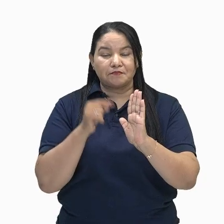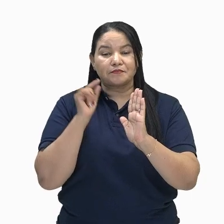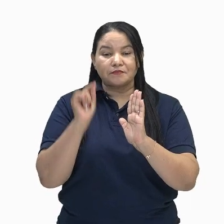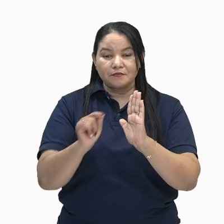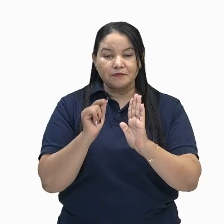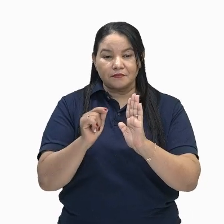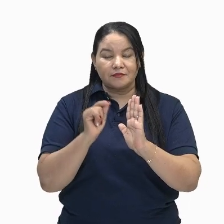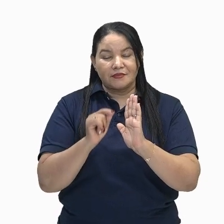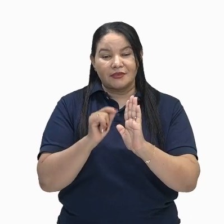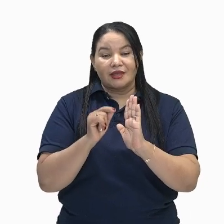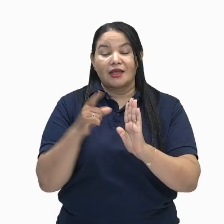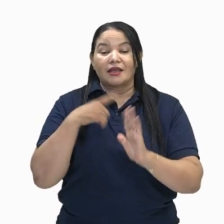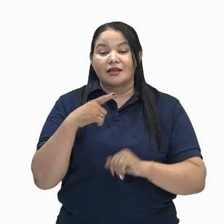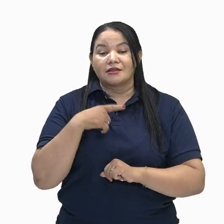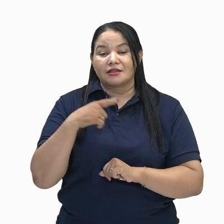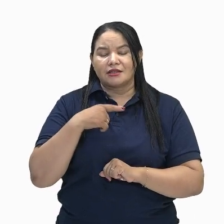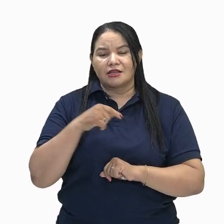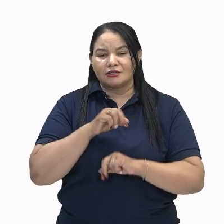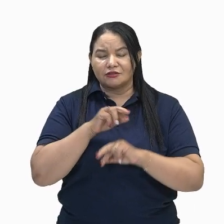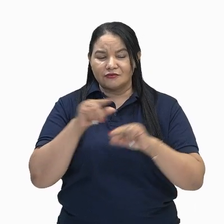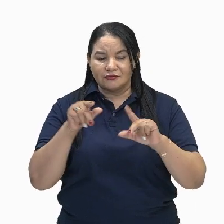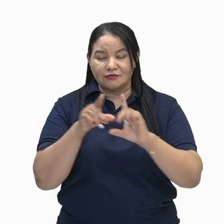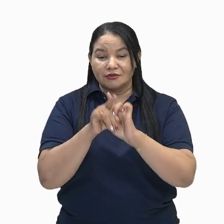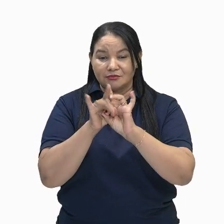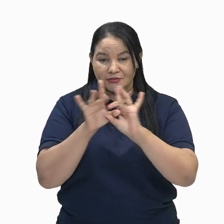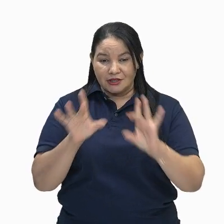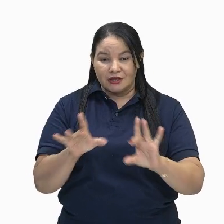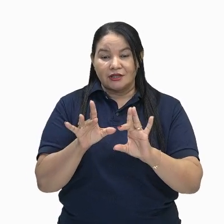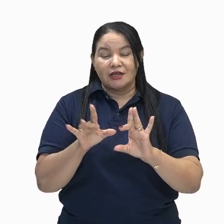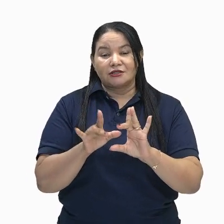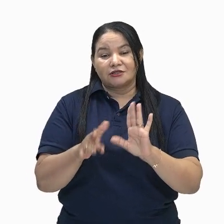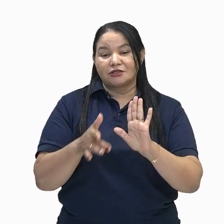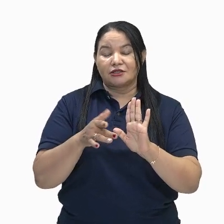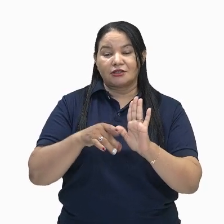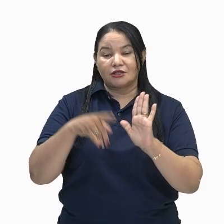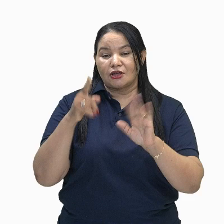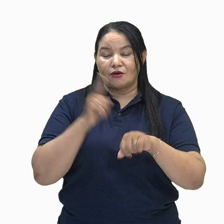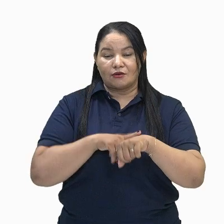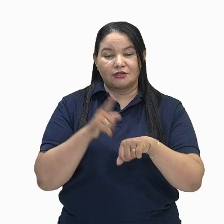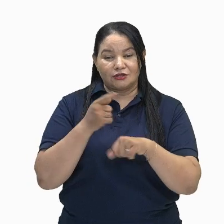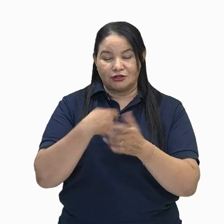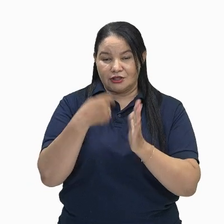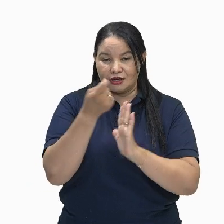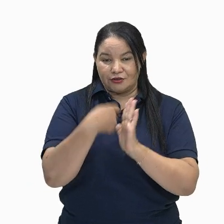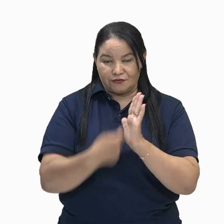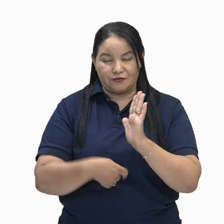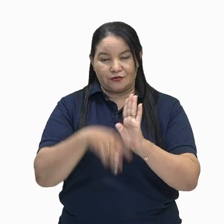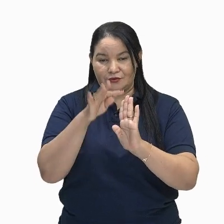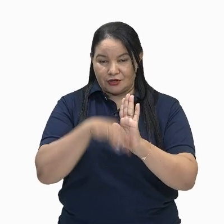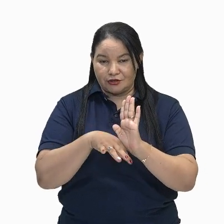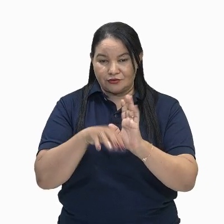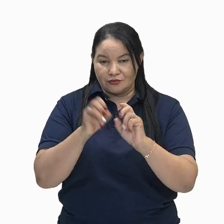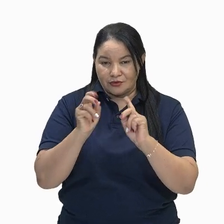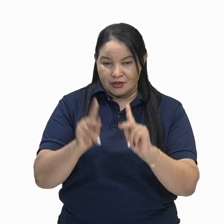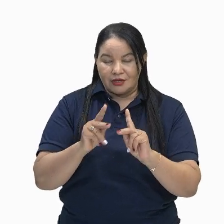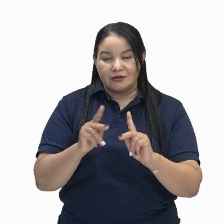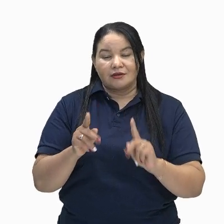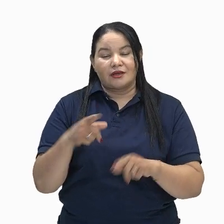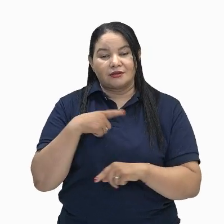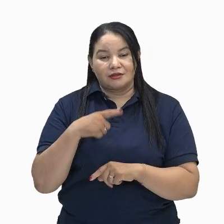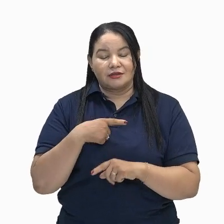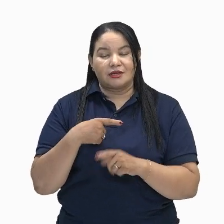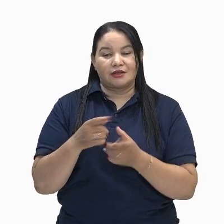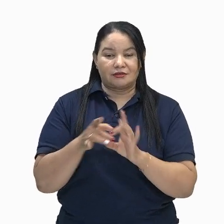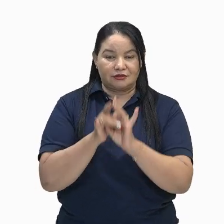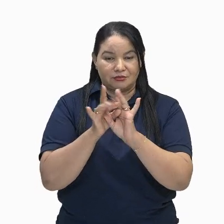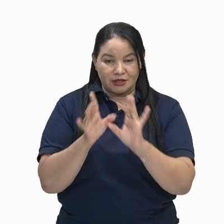que proporciona, né? Ele tem uma liberdade realmente no momento de você escrever o texto, né? Ele dá essa liberdade para o